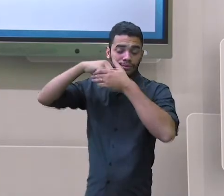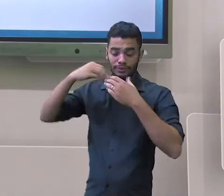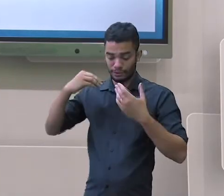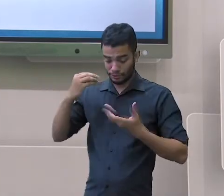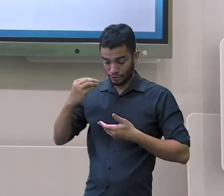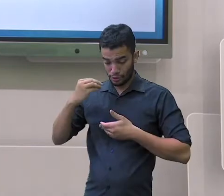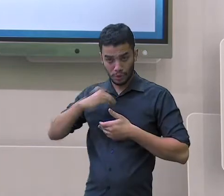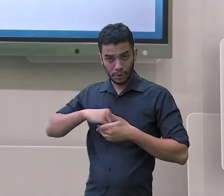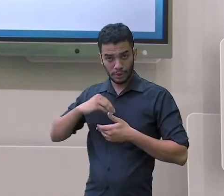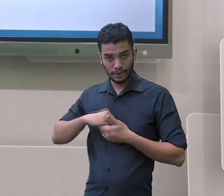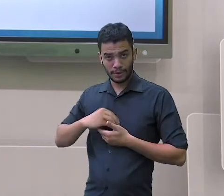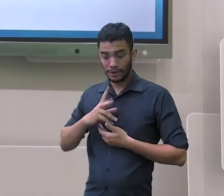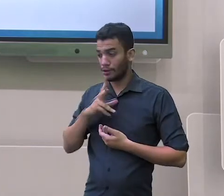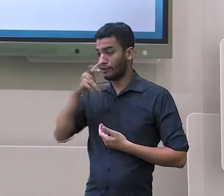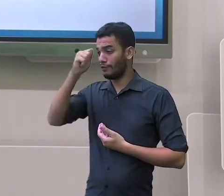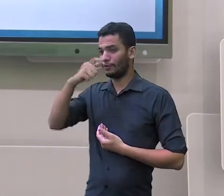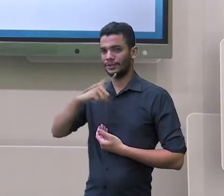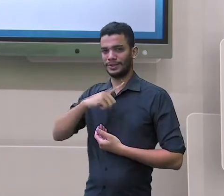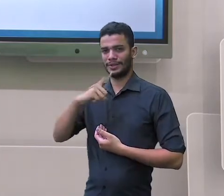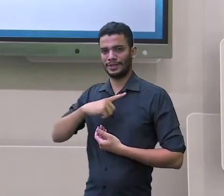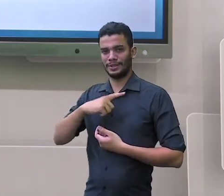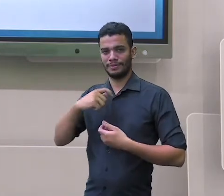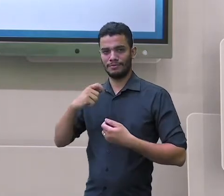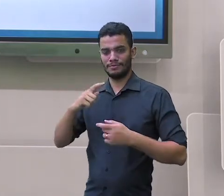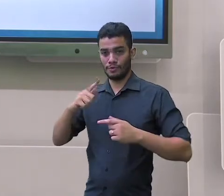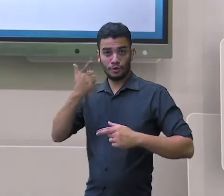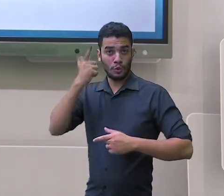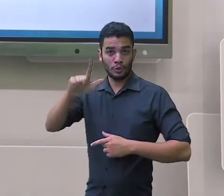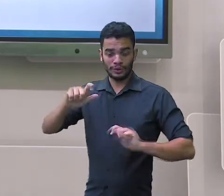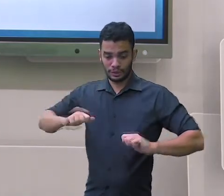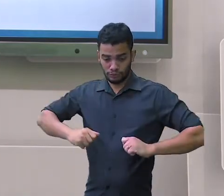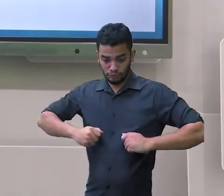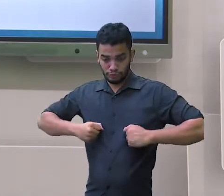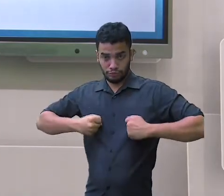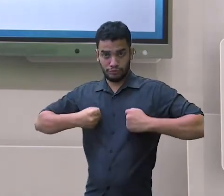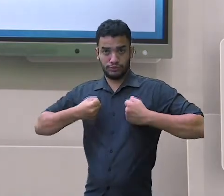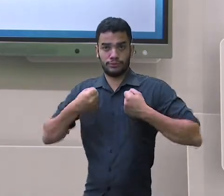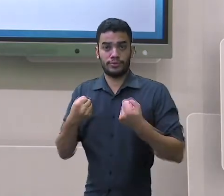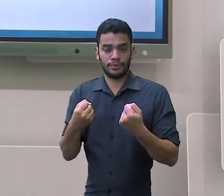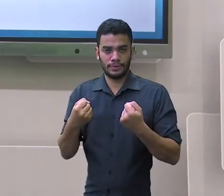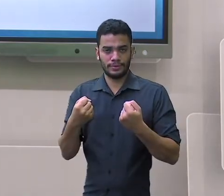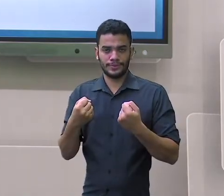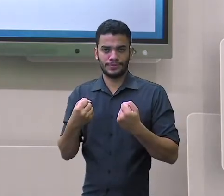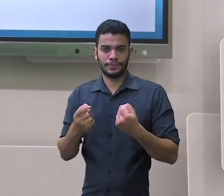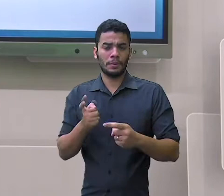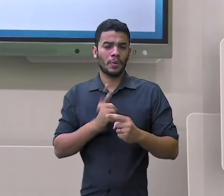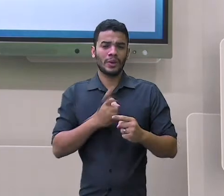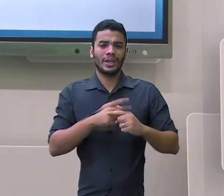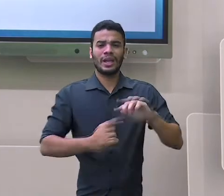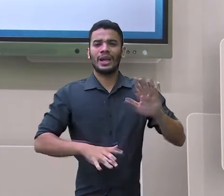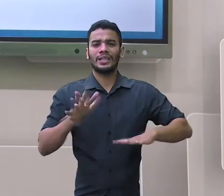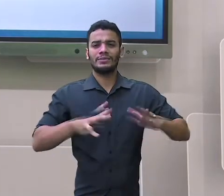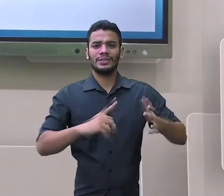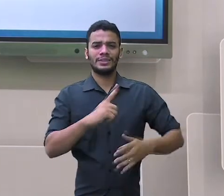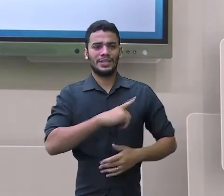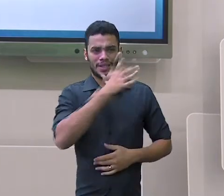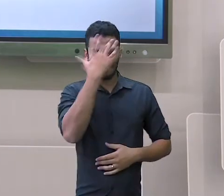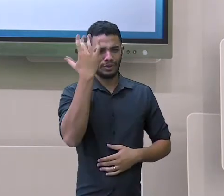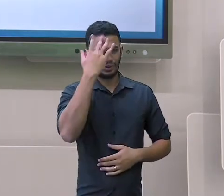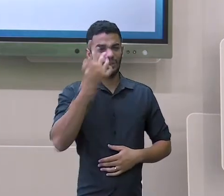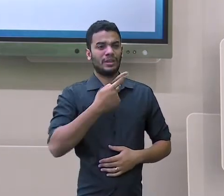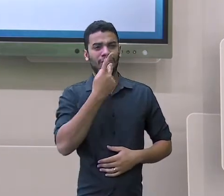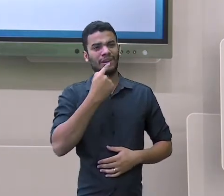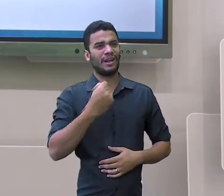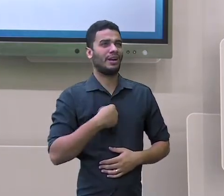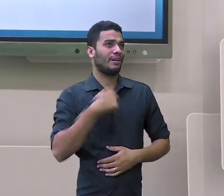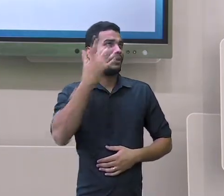depois. Eu só quero adiantar aqui, porque tem pessoa que tem um negócio de eu não sei, eu não aprendo. Sabe sim.